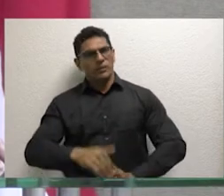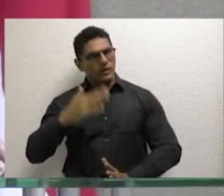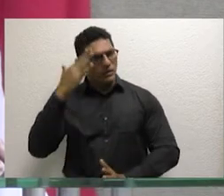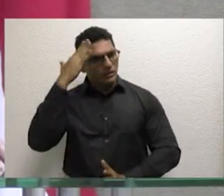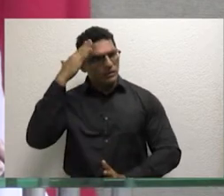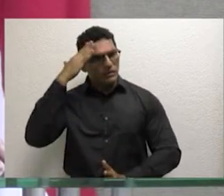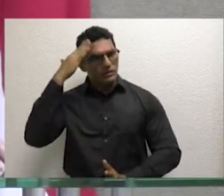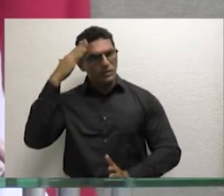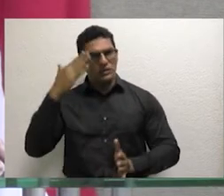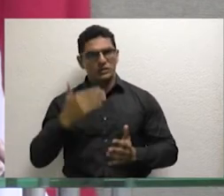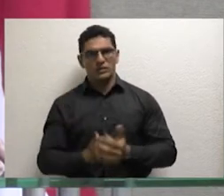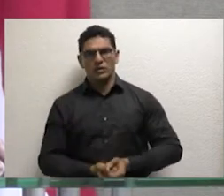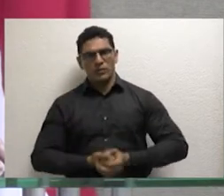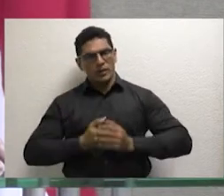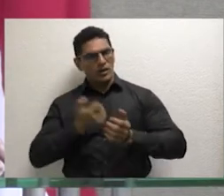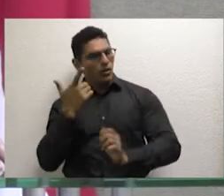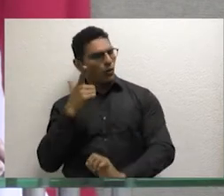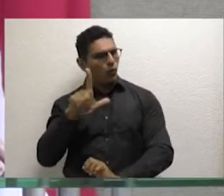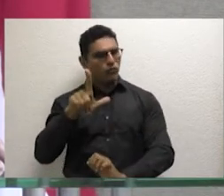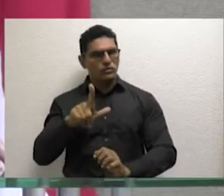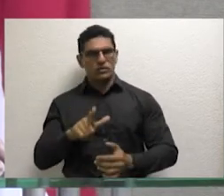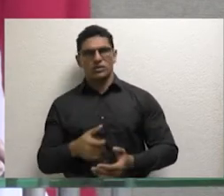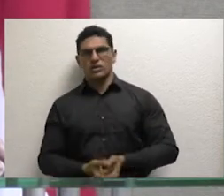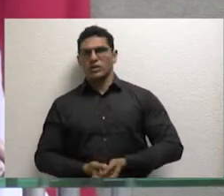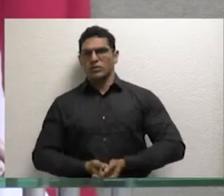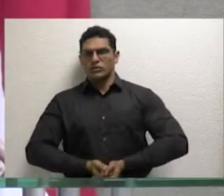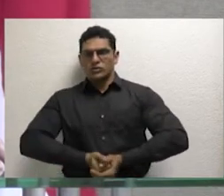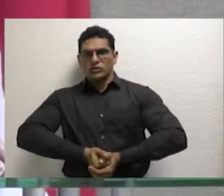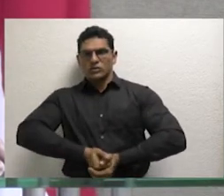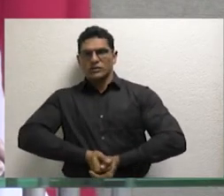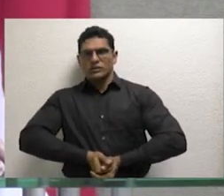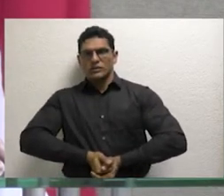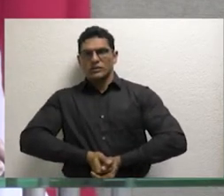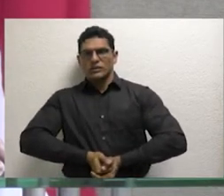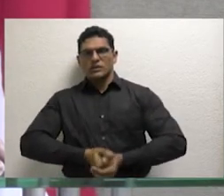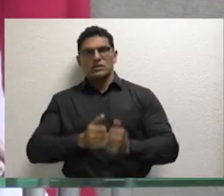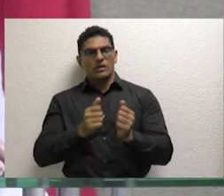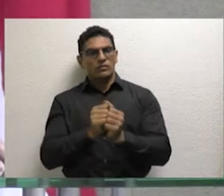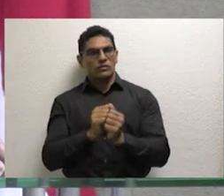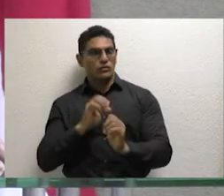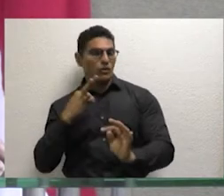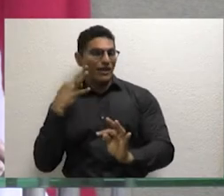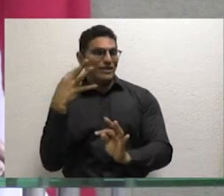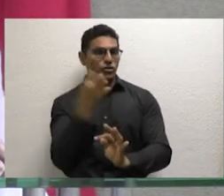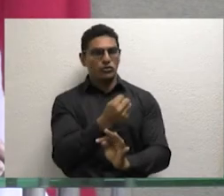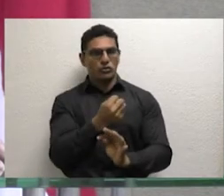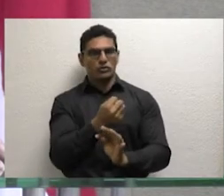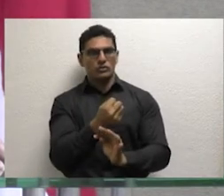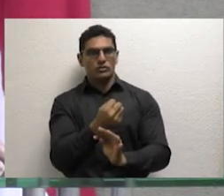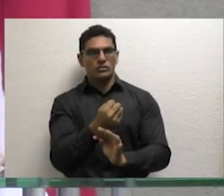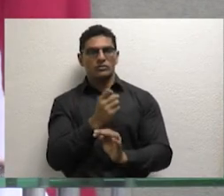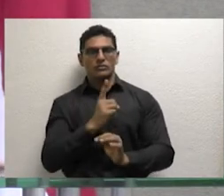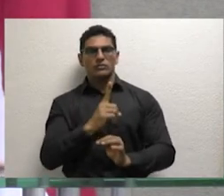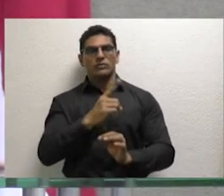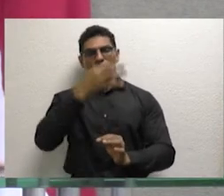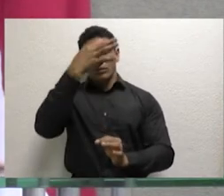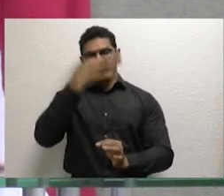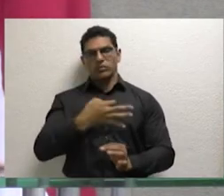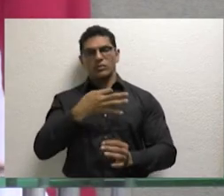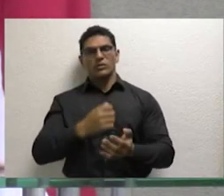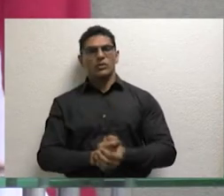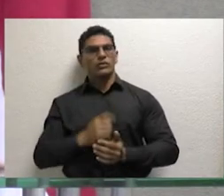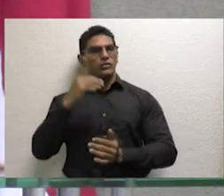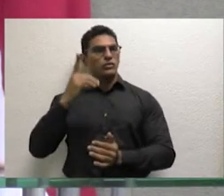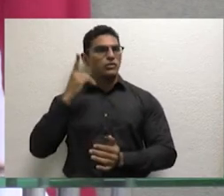para nós podermos nos posicionar em todo e qualquer fórum todos os deputados